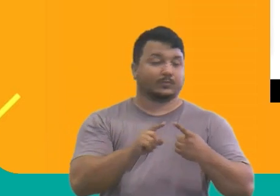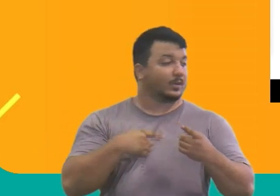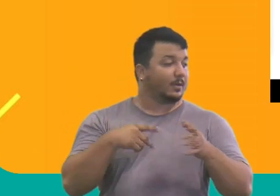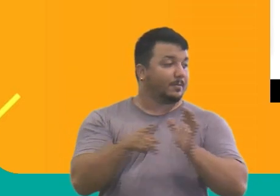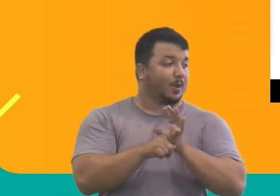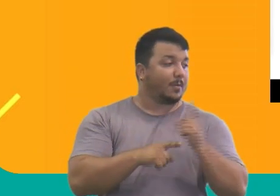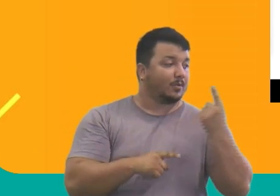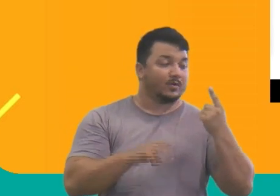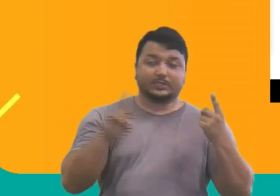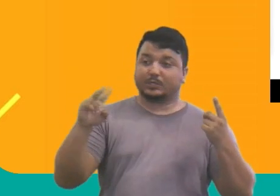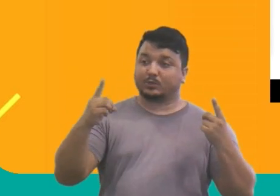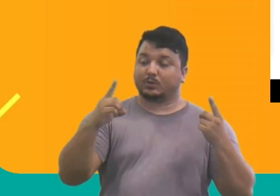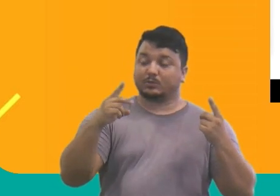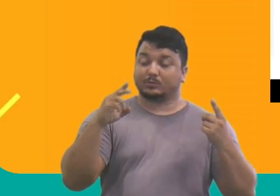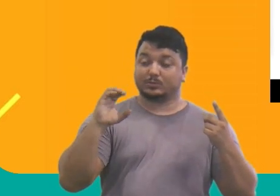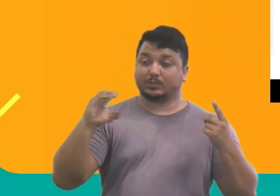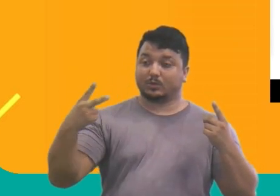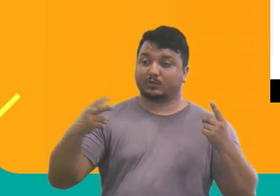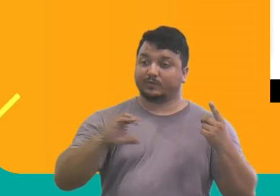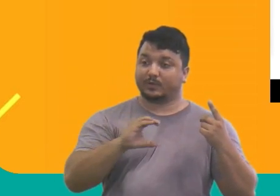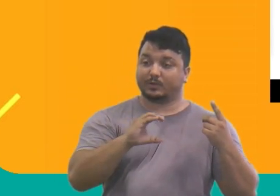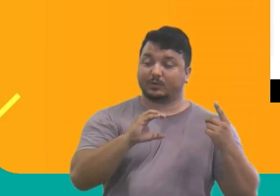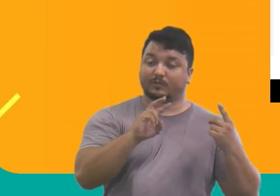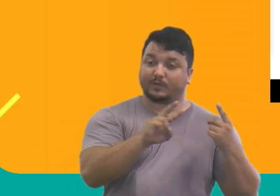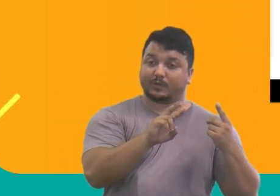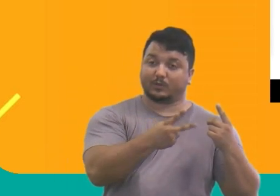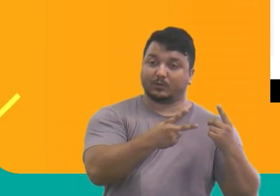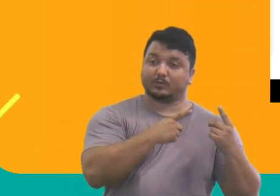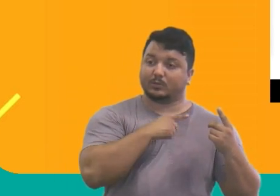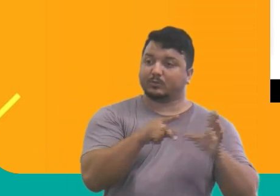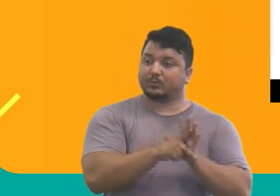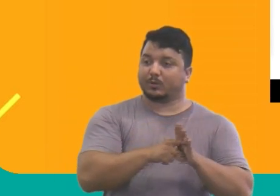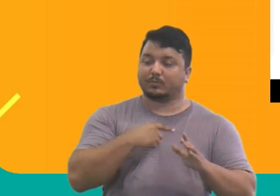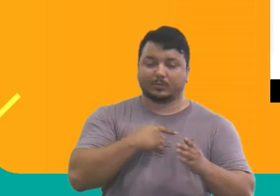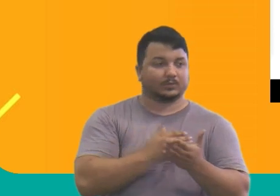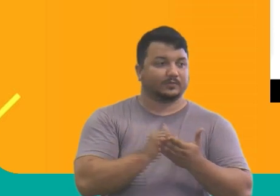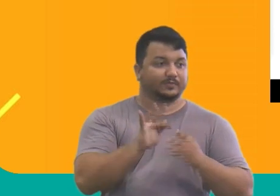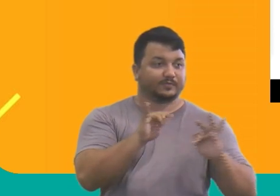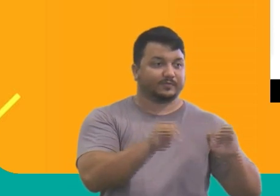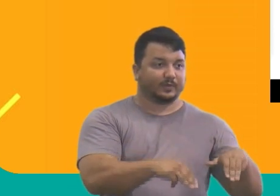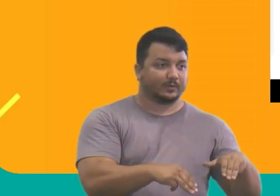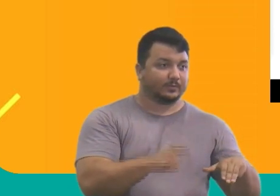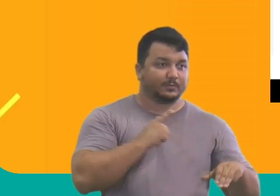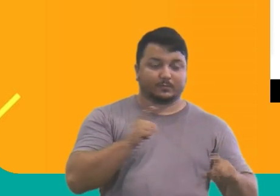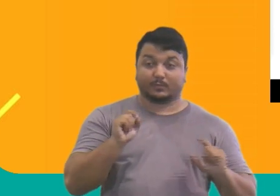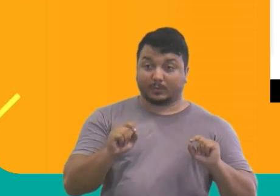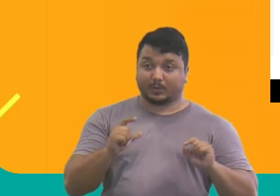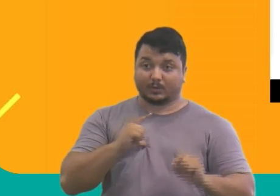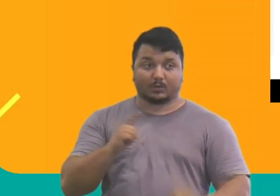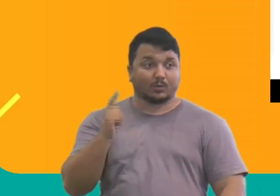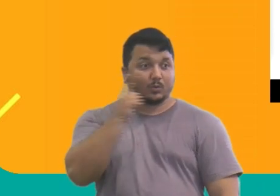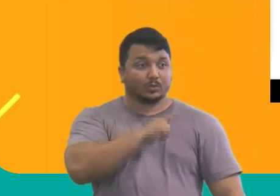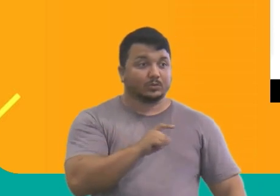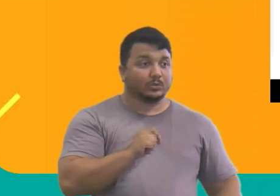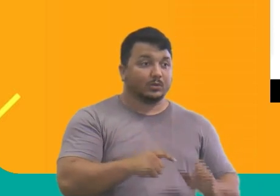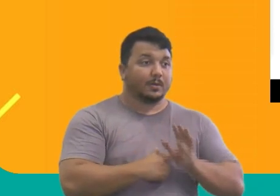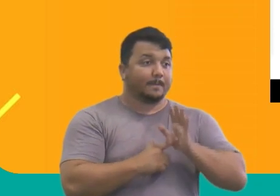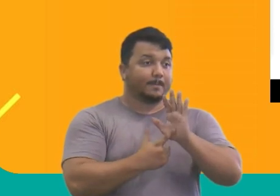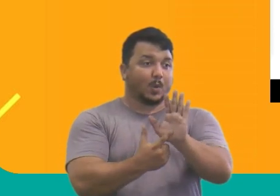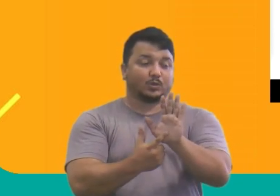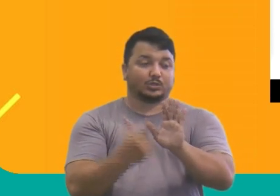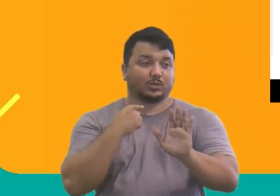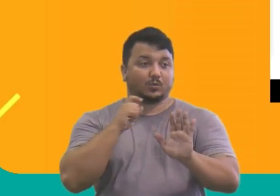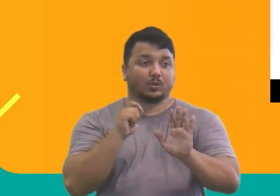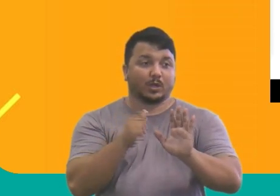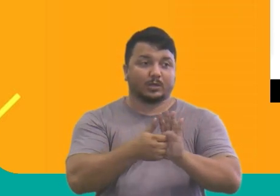inicial. C2, V2, concentração e volume final. Eu tive uma marcação de amostra